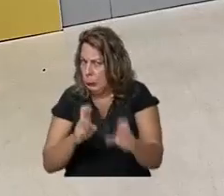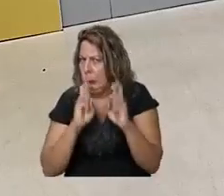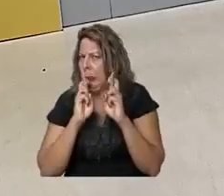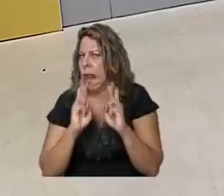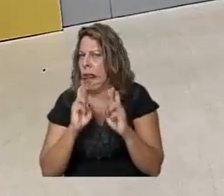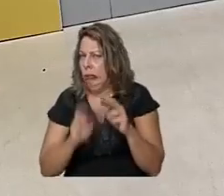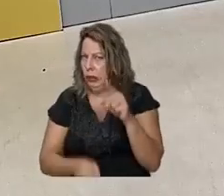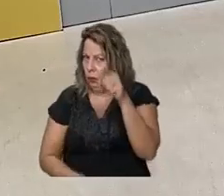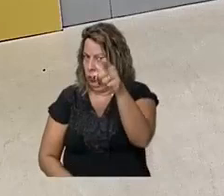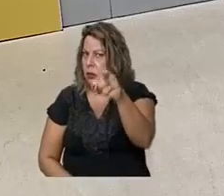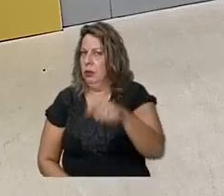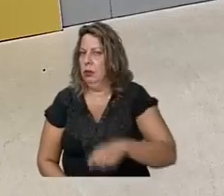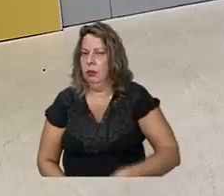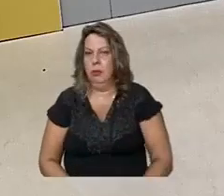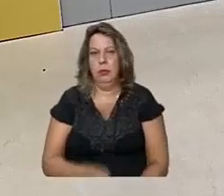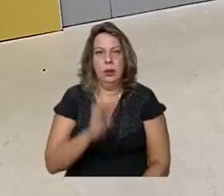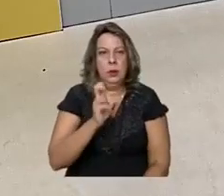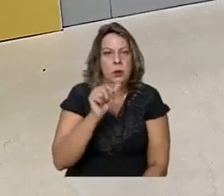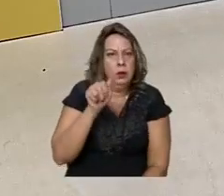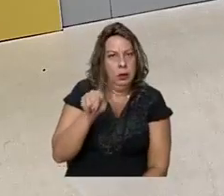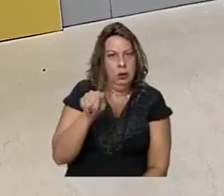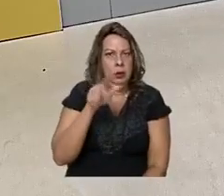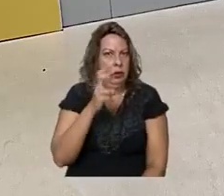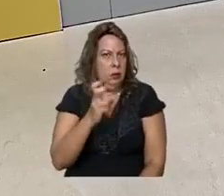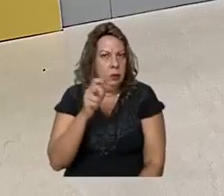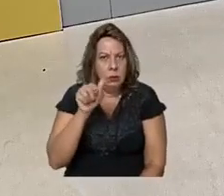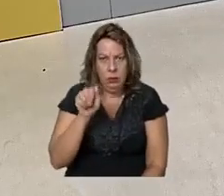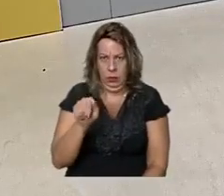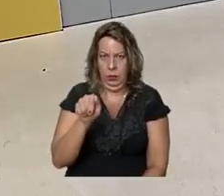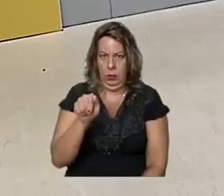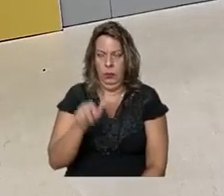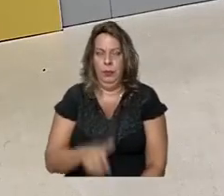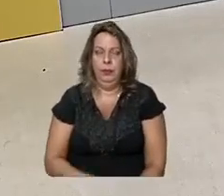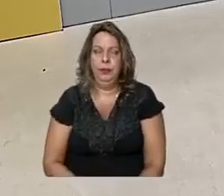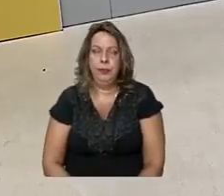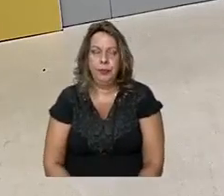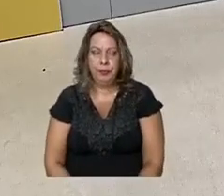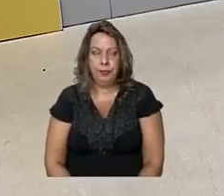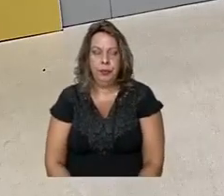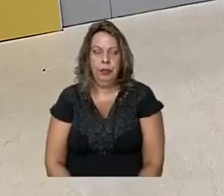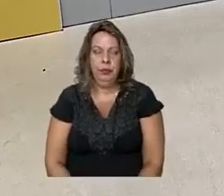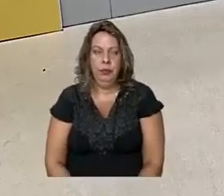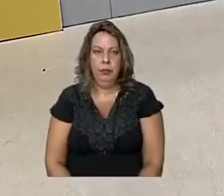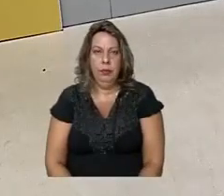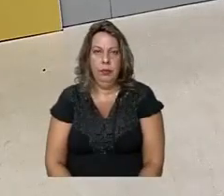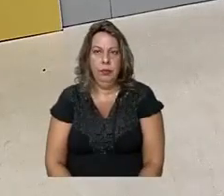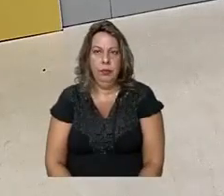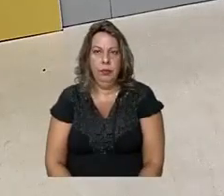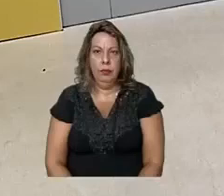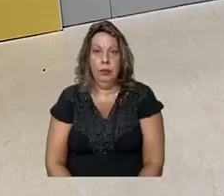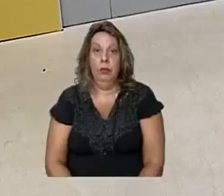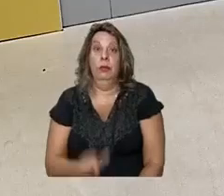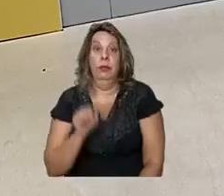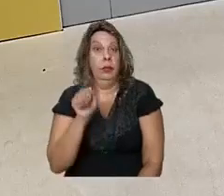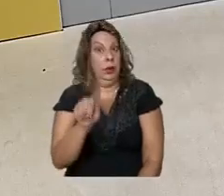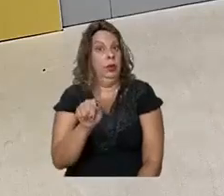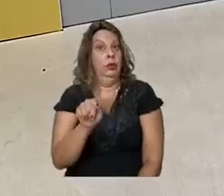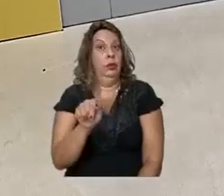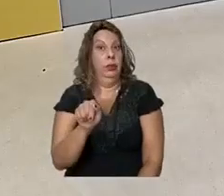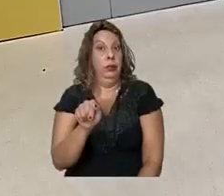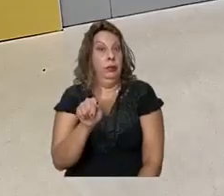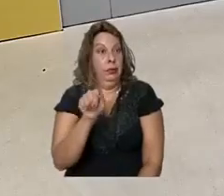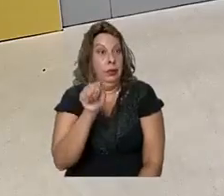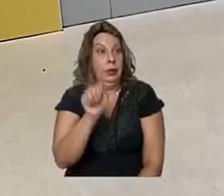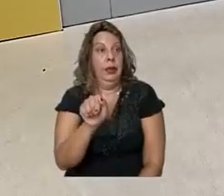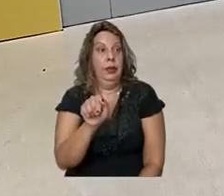contigo. 57 agora, 57, 47, últimas bolas chamadas. Temos também a bolinha de número